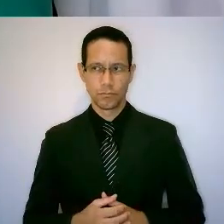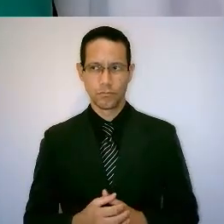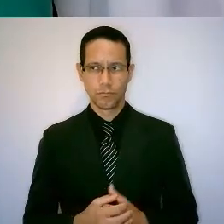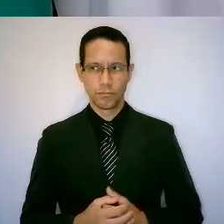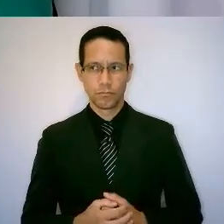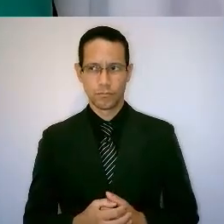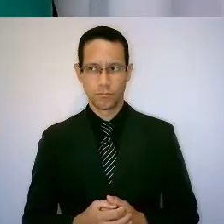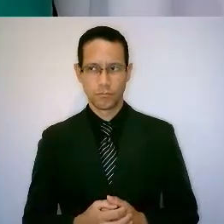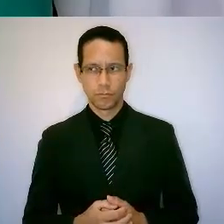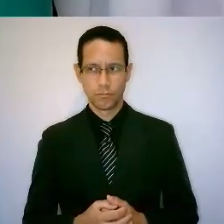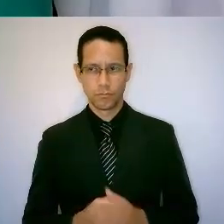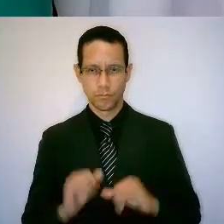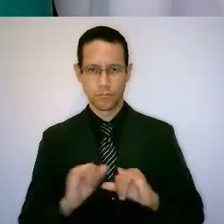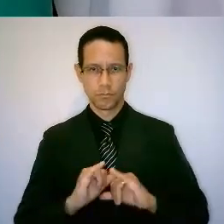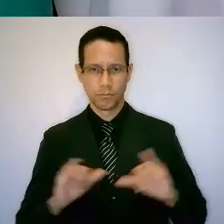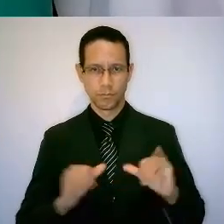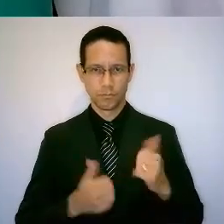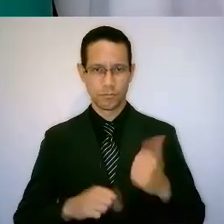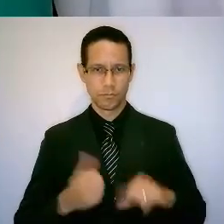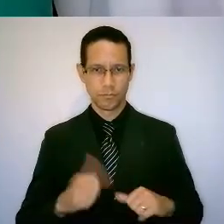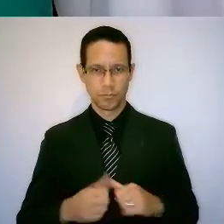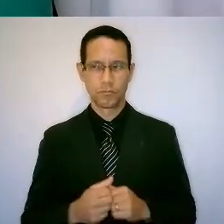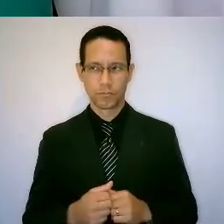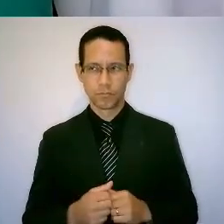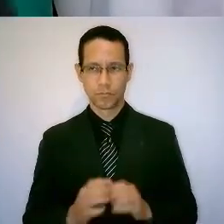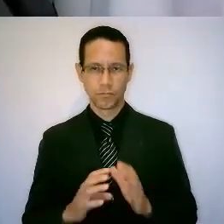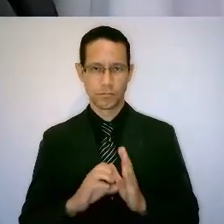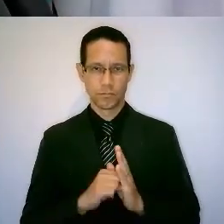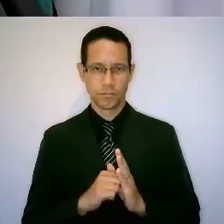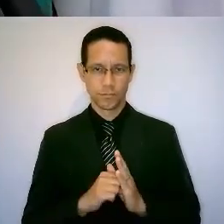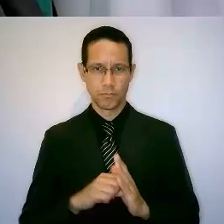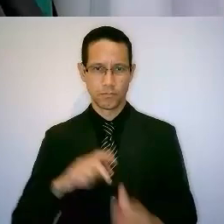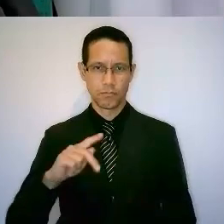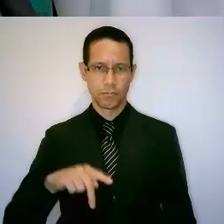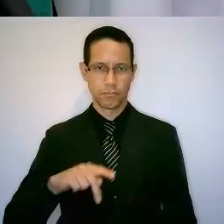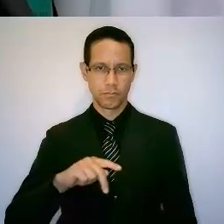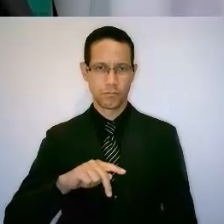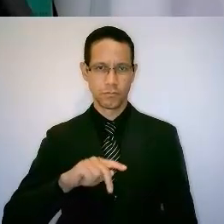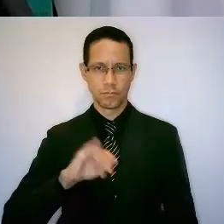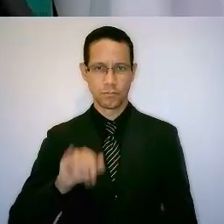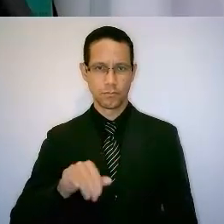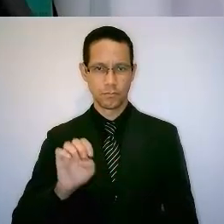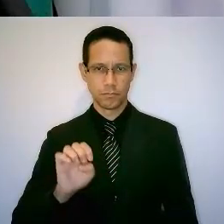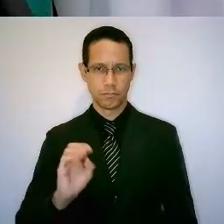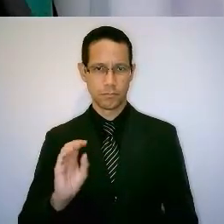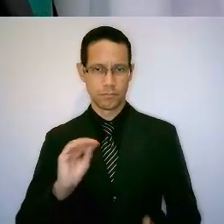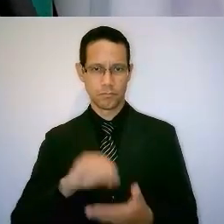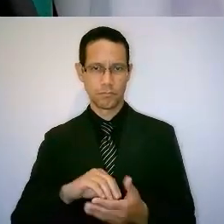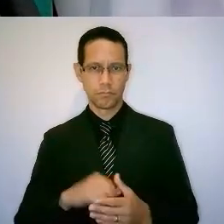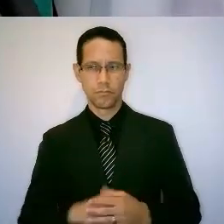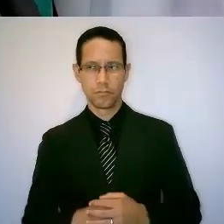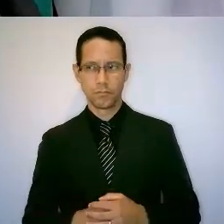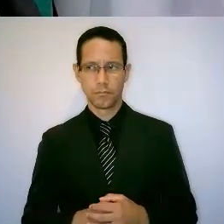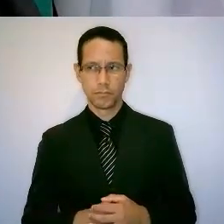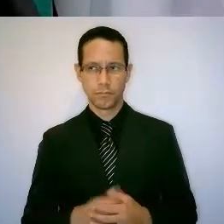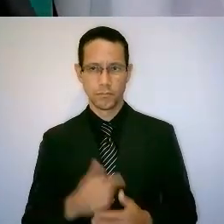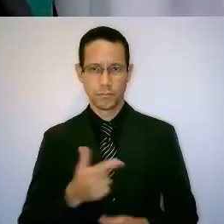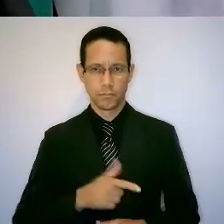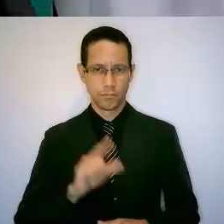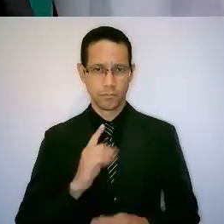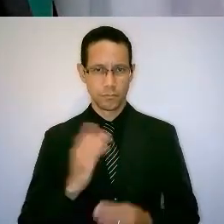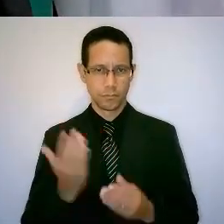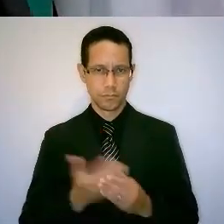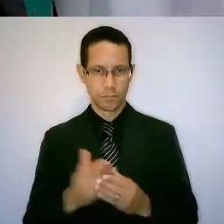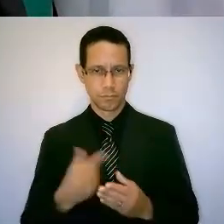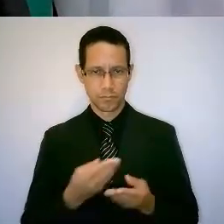o resultado nos termos registrado no PJ e algum outro processo em mesa que